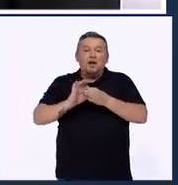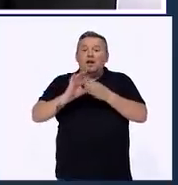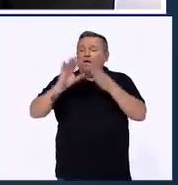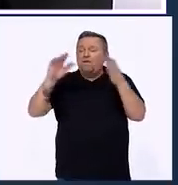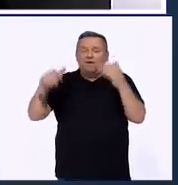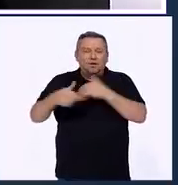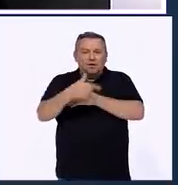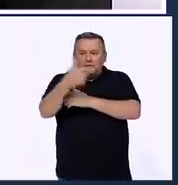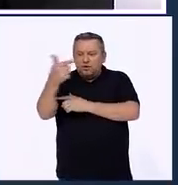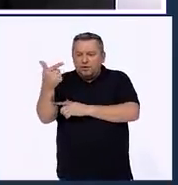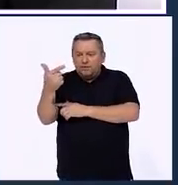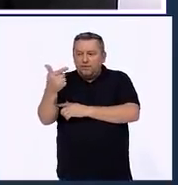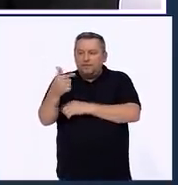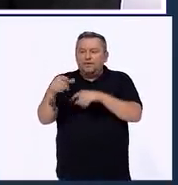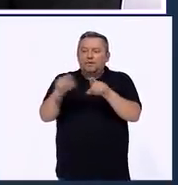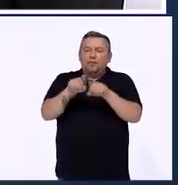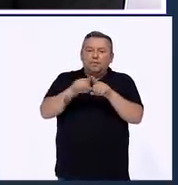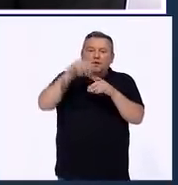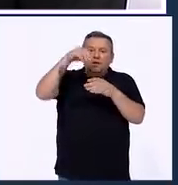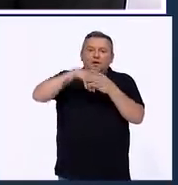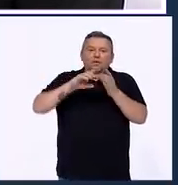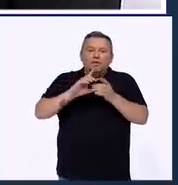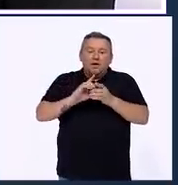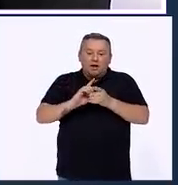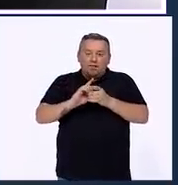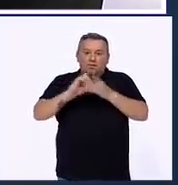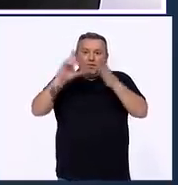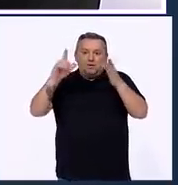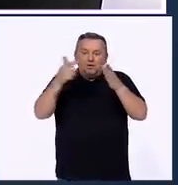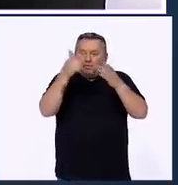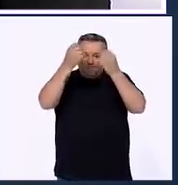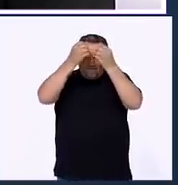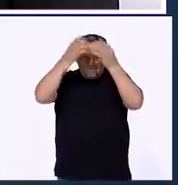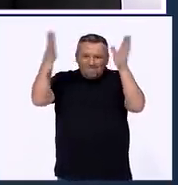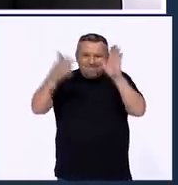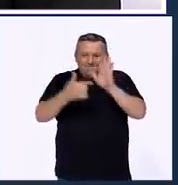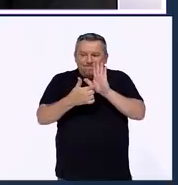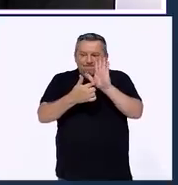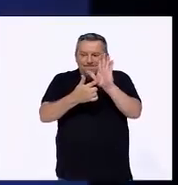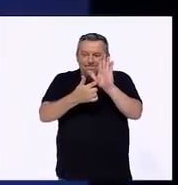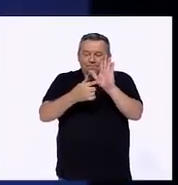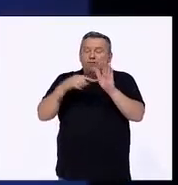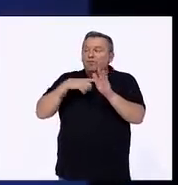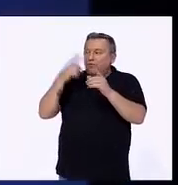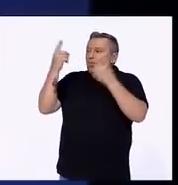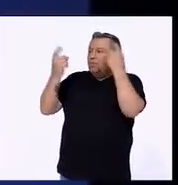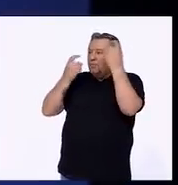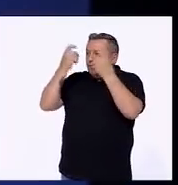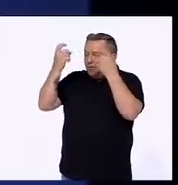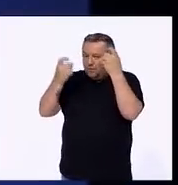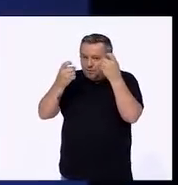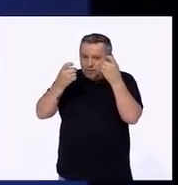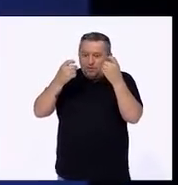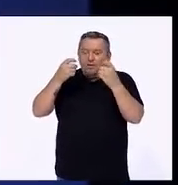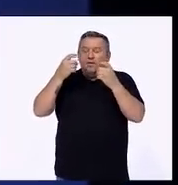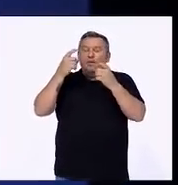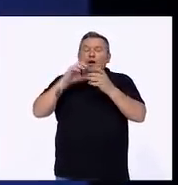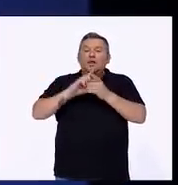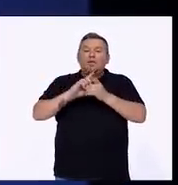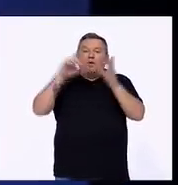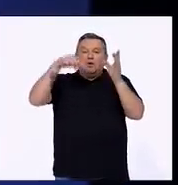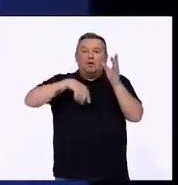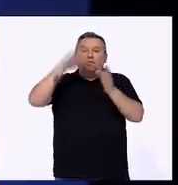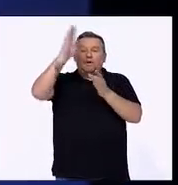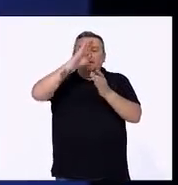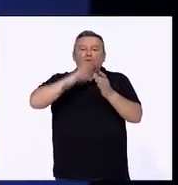que a democracia não esteja claramente expressa. Sabe, Mauro, eu estou muito preocupada com a democracia no Brasil, né? Porque